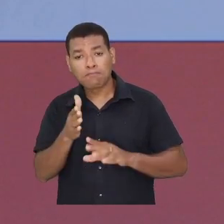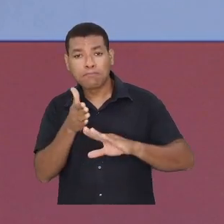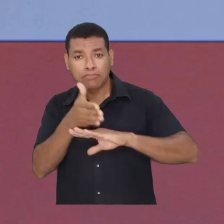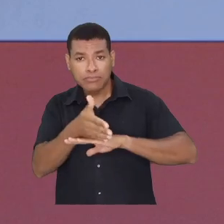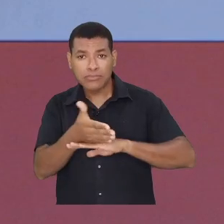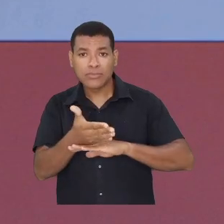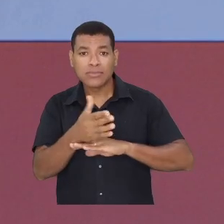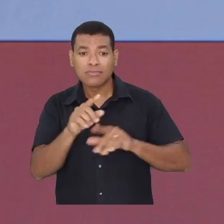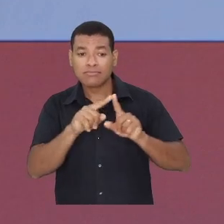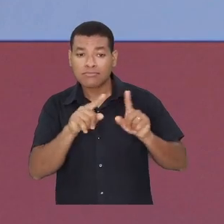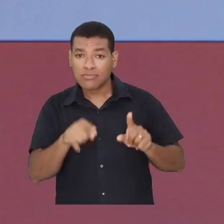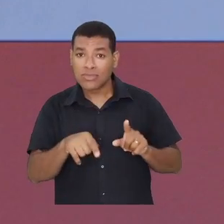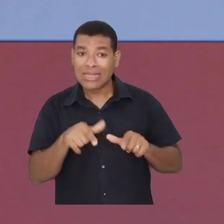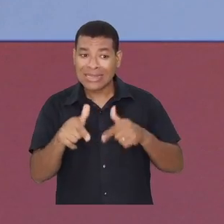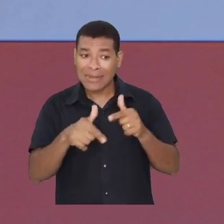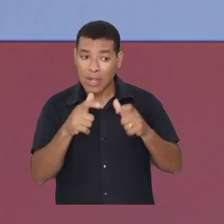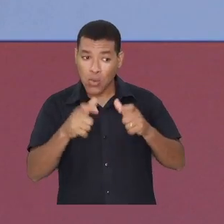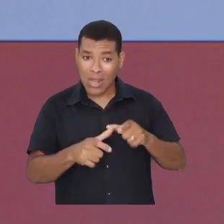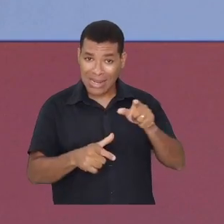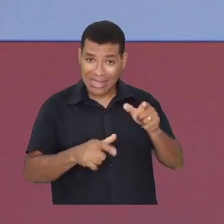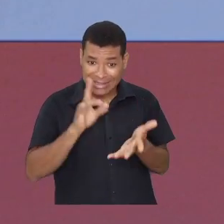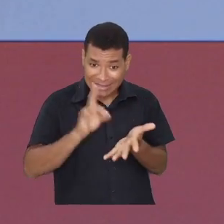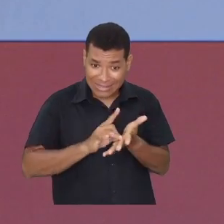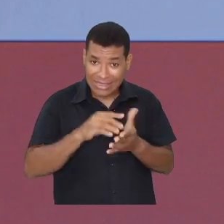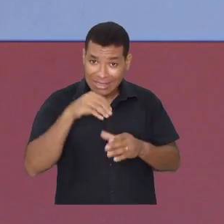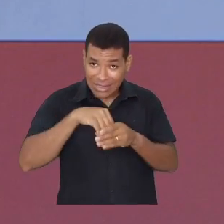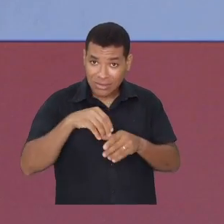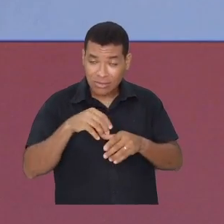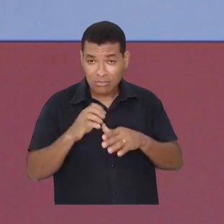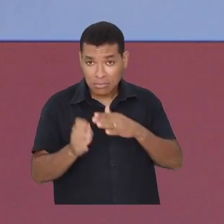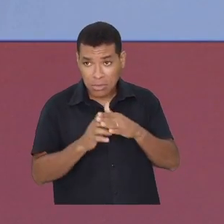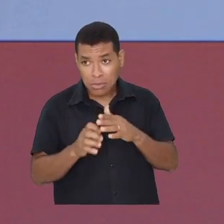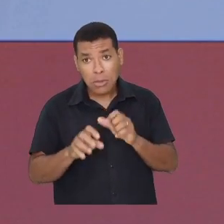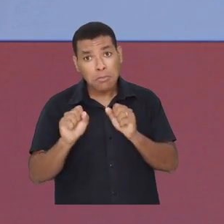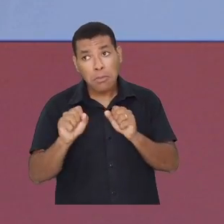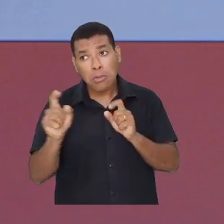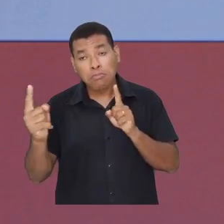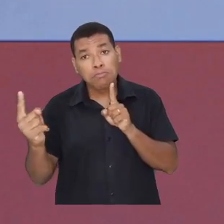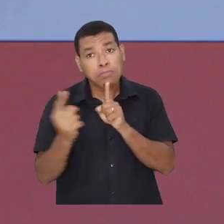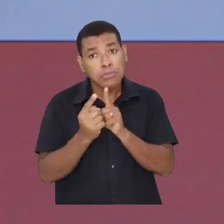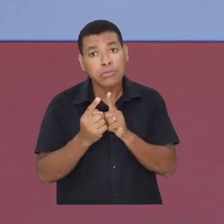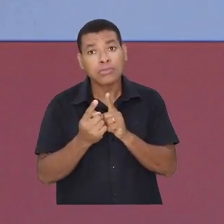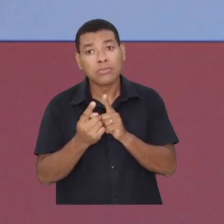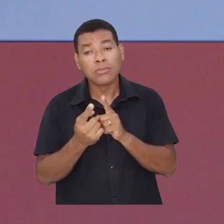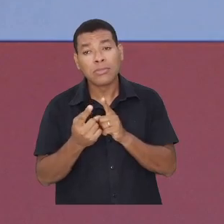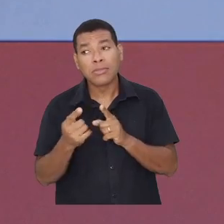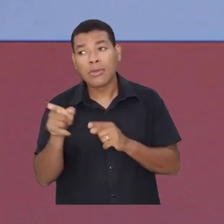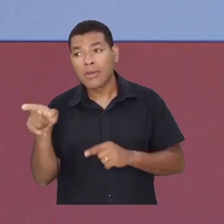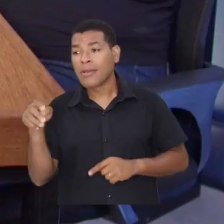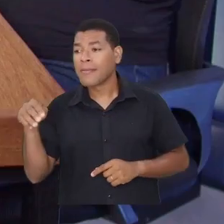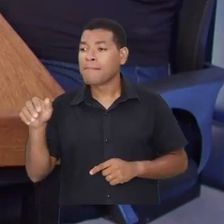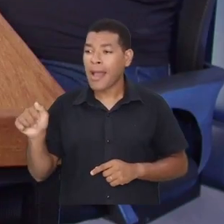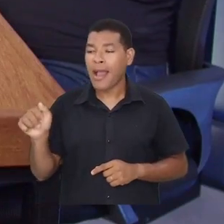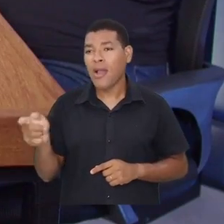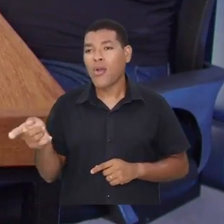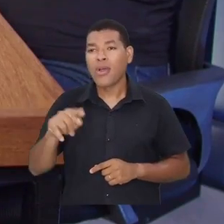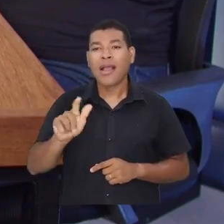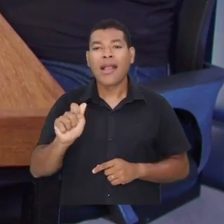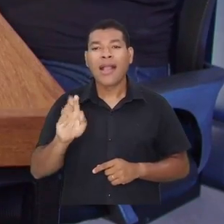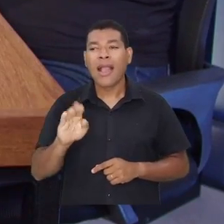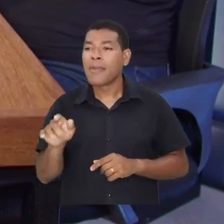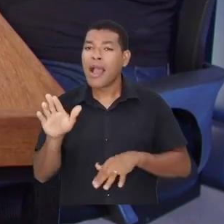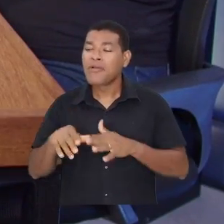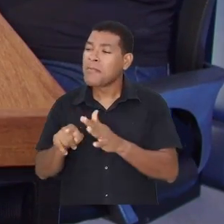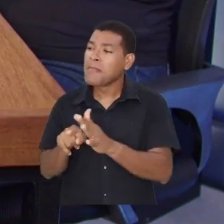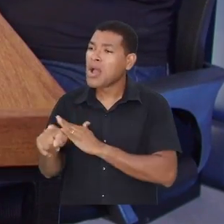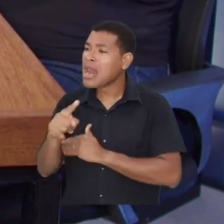são colaboradoras, trabalham lá dentro das empresas, então podem te abordar diretamente, Mal ou Gabi, para perguntar como é trabalhar na P&G